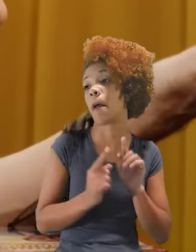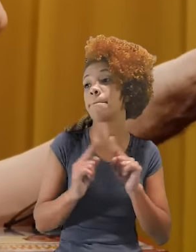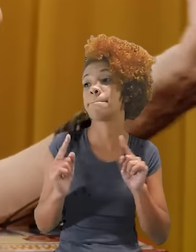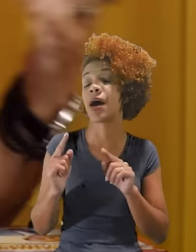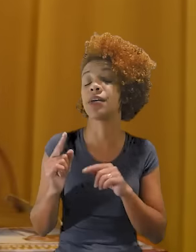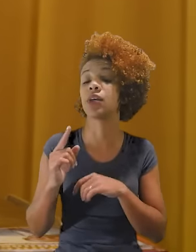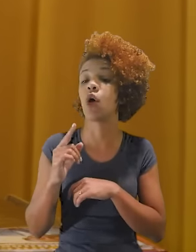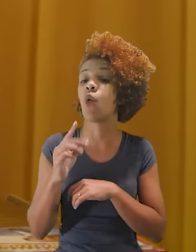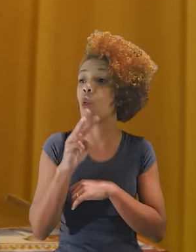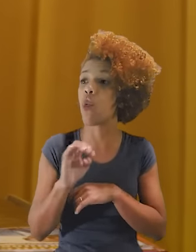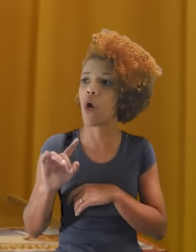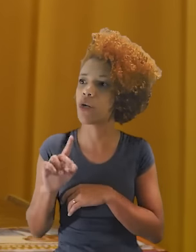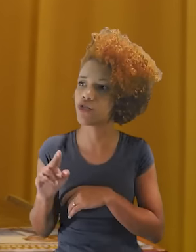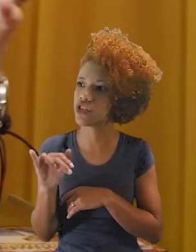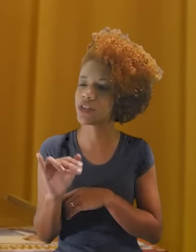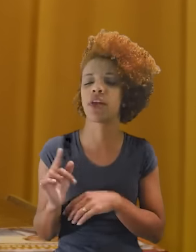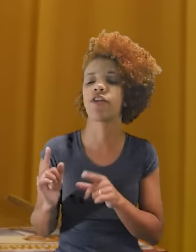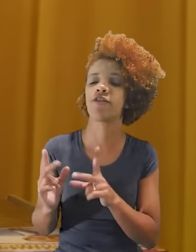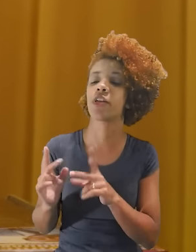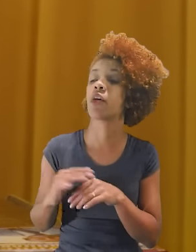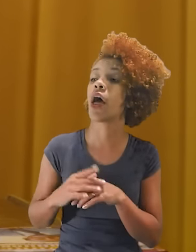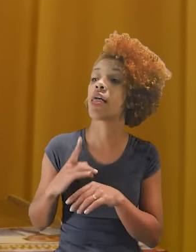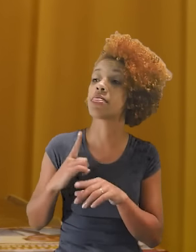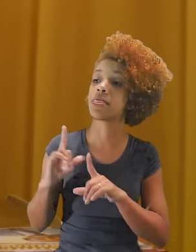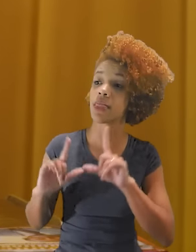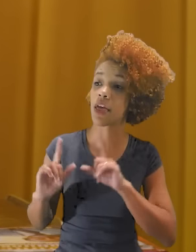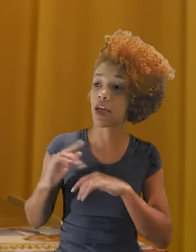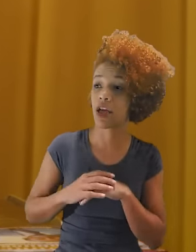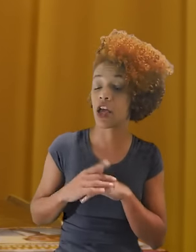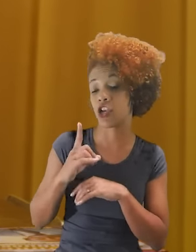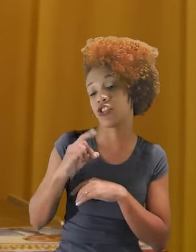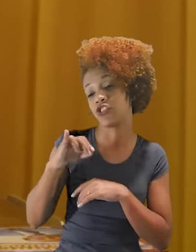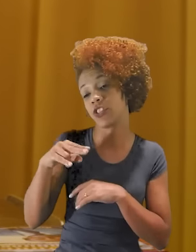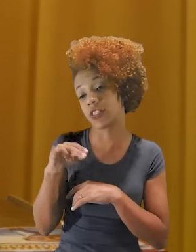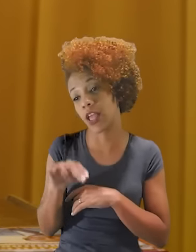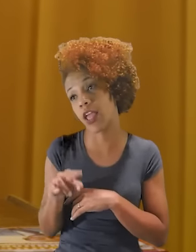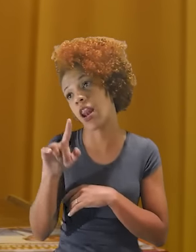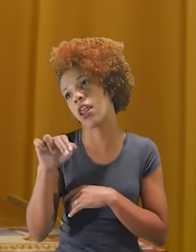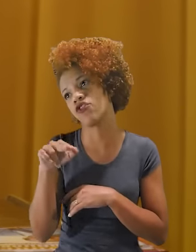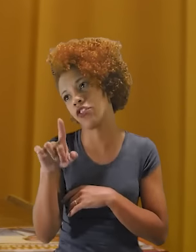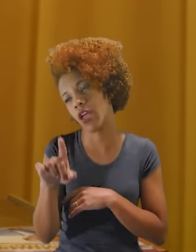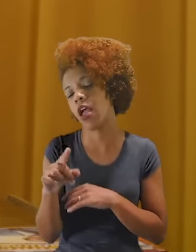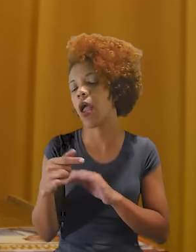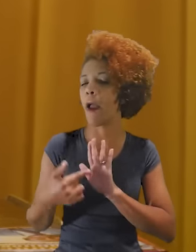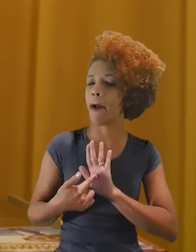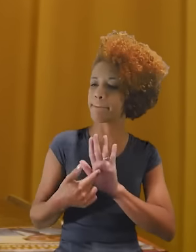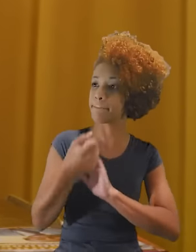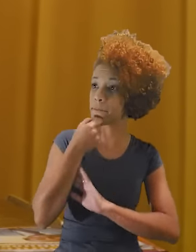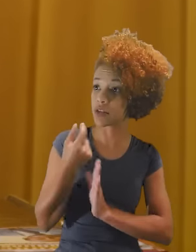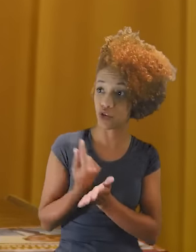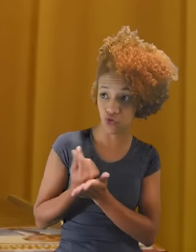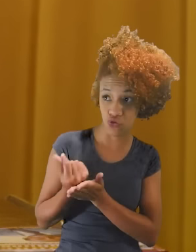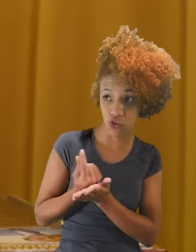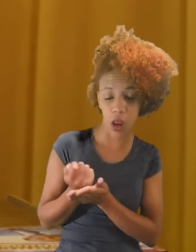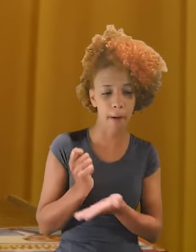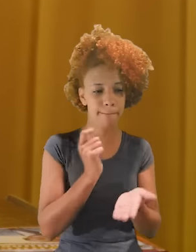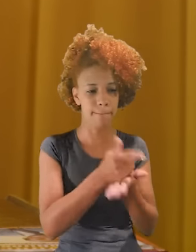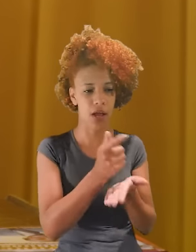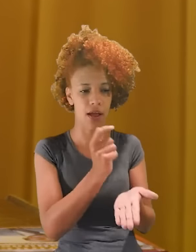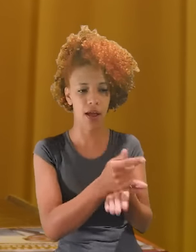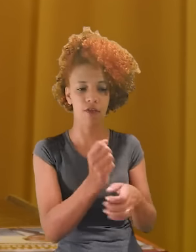Walt Disney era famosa, né? E aí ele vendeu a ideia pros caras, ele tem um programa, chamava-se Disneyland, programa dele de televisão, ele apresentando, e com o dinheiro os